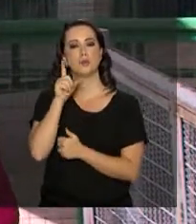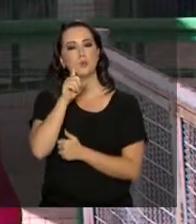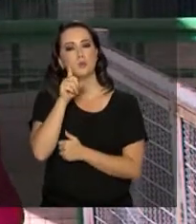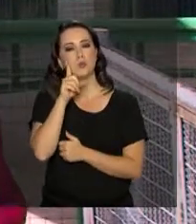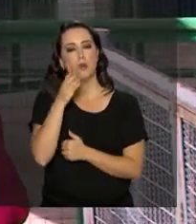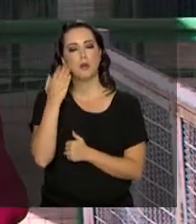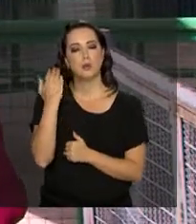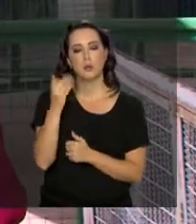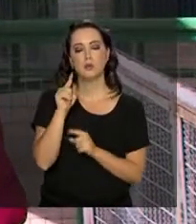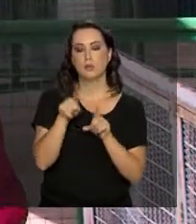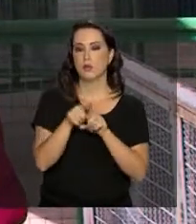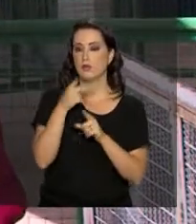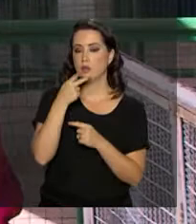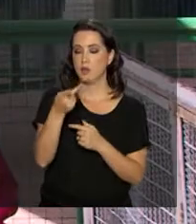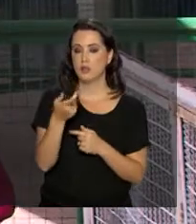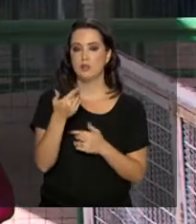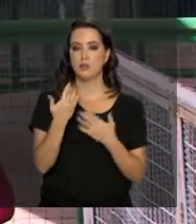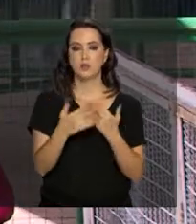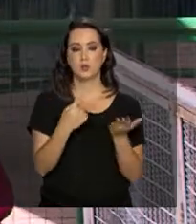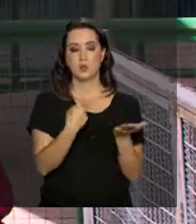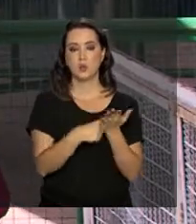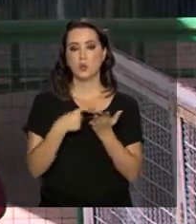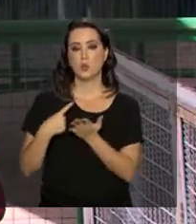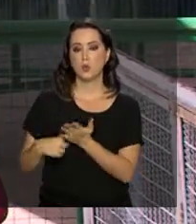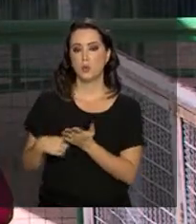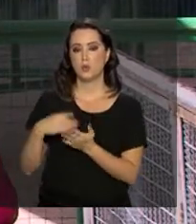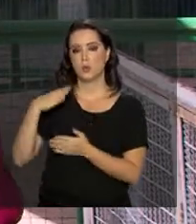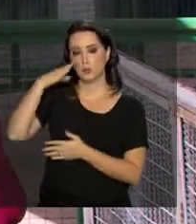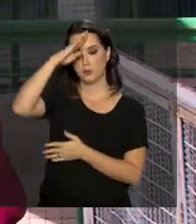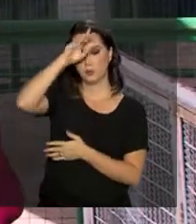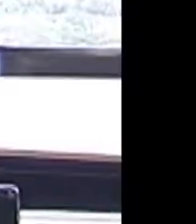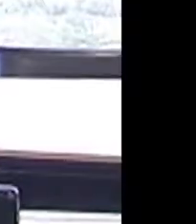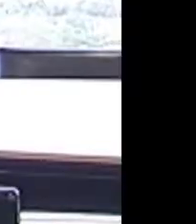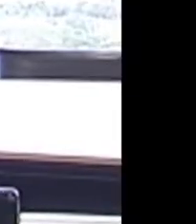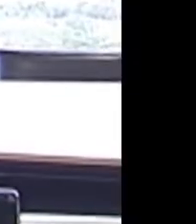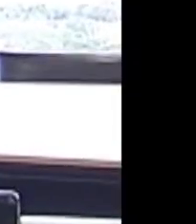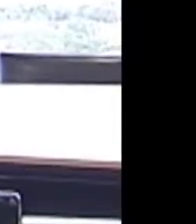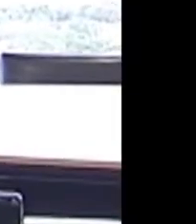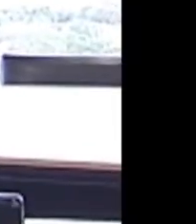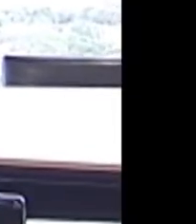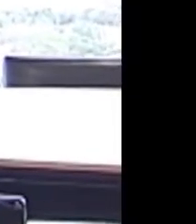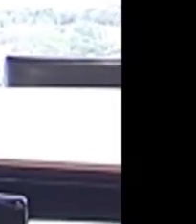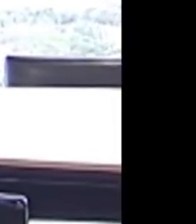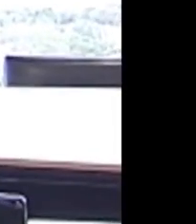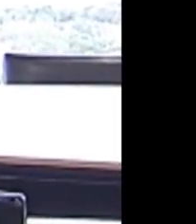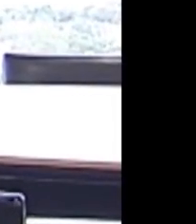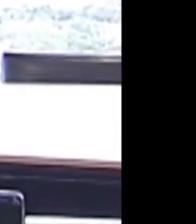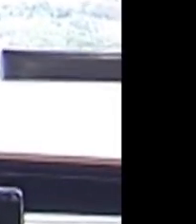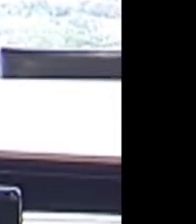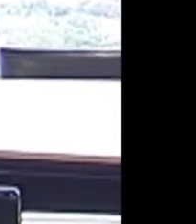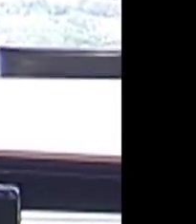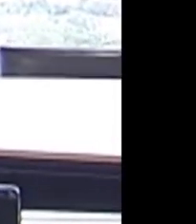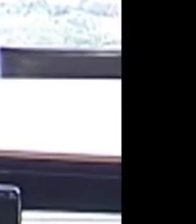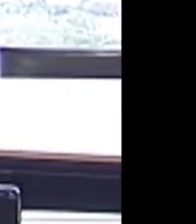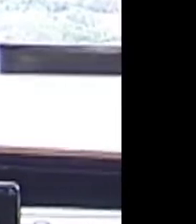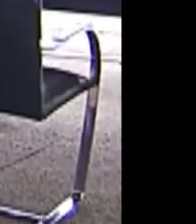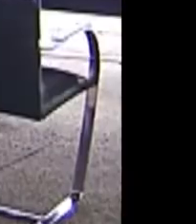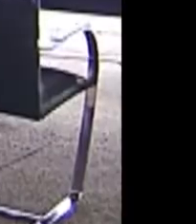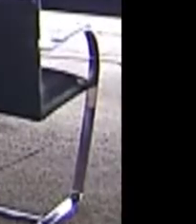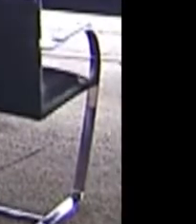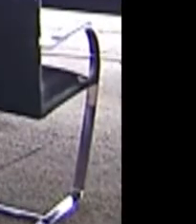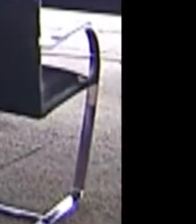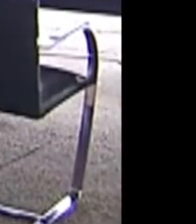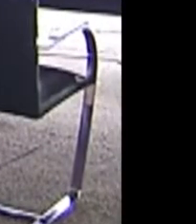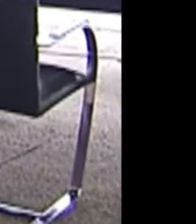Estados Unidos. E Alessandra, agora falando da agenda, Jair Bolsonaro chegou hoje a Brasília e pela manhã teve audiência